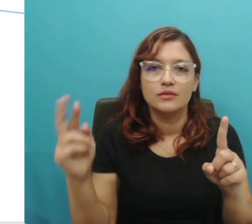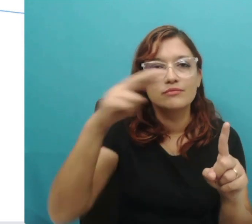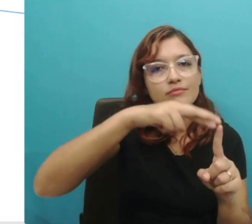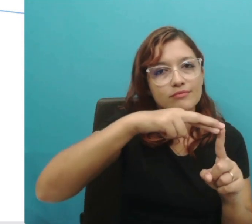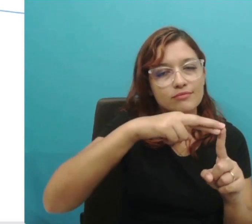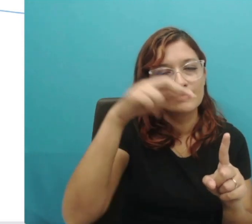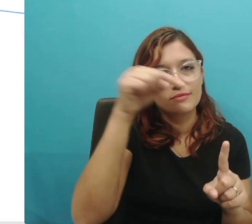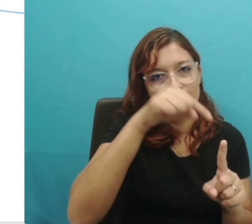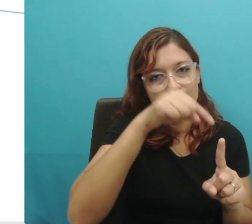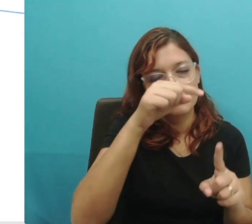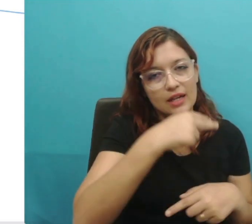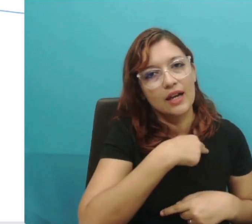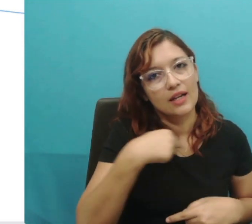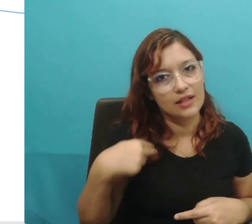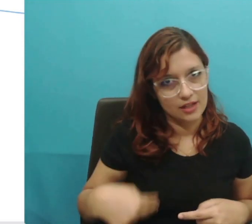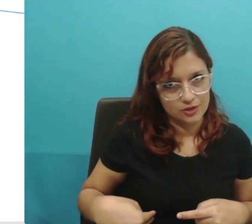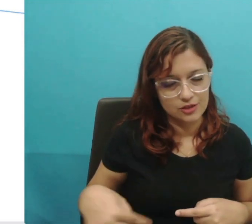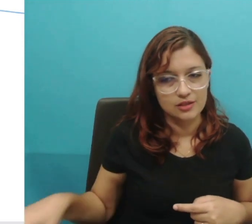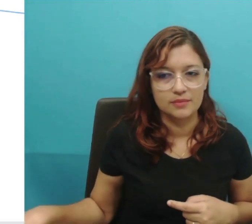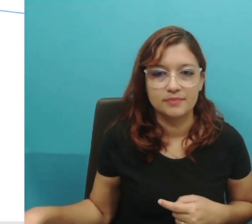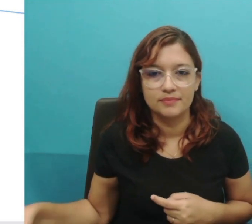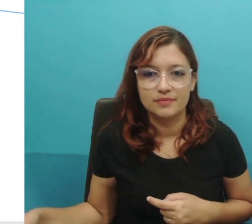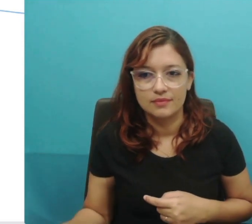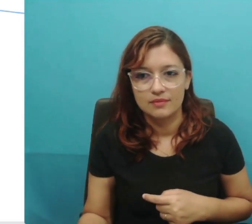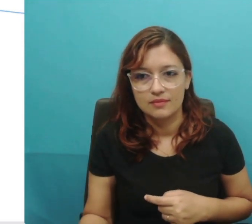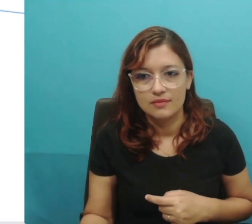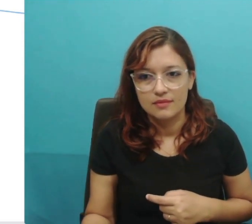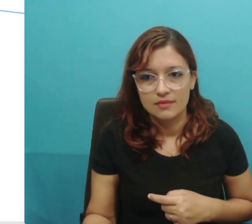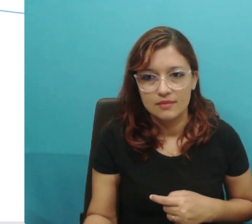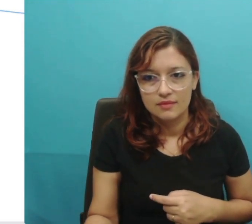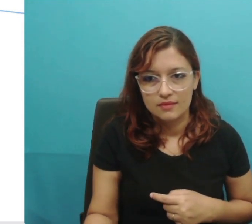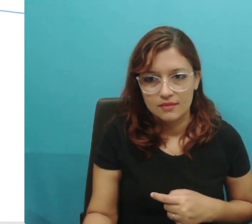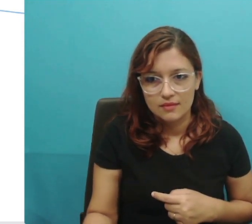O seu está se referindo à China.